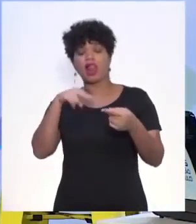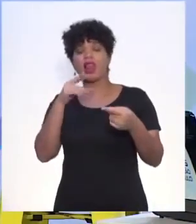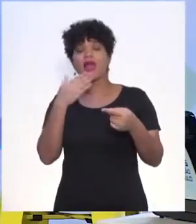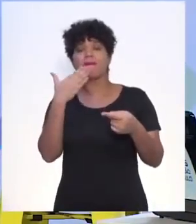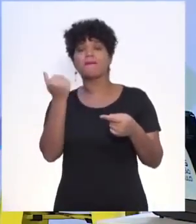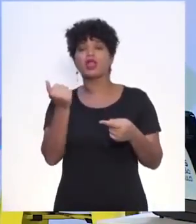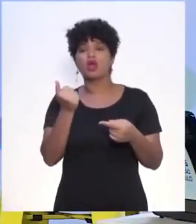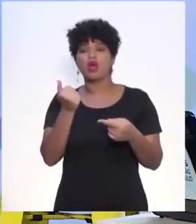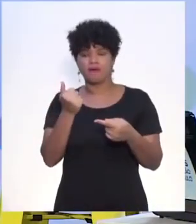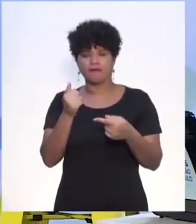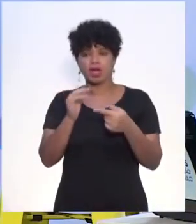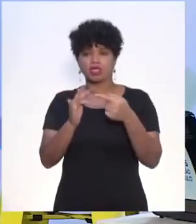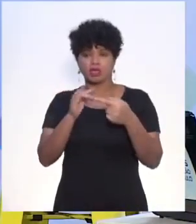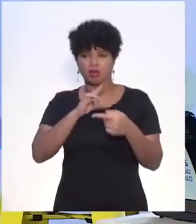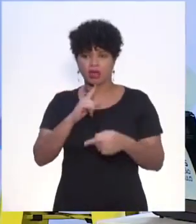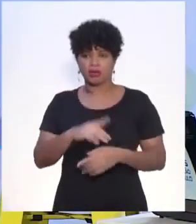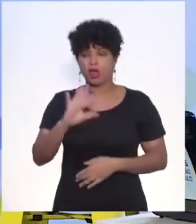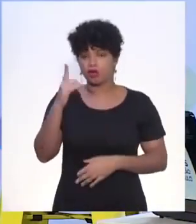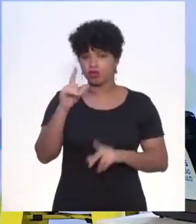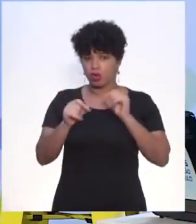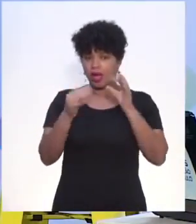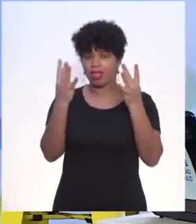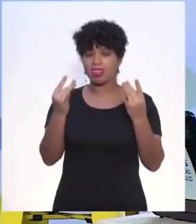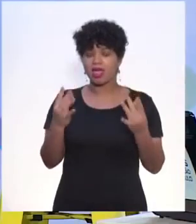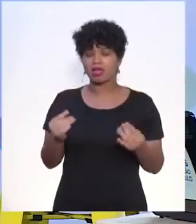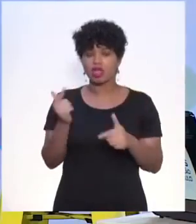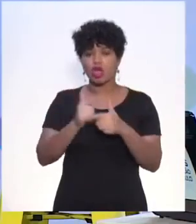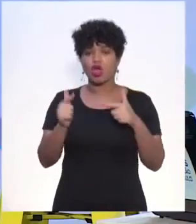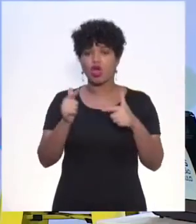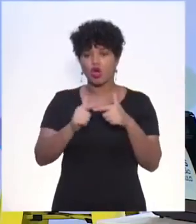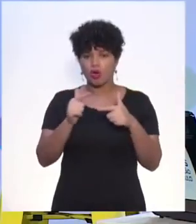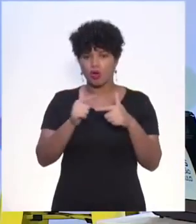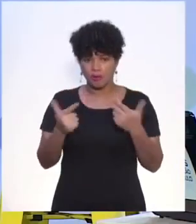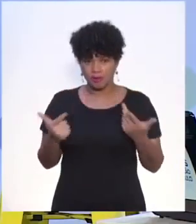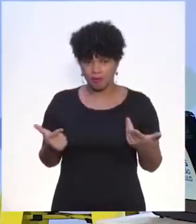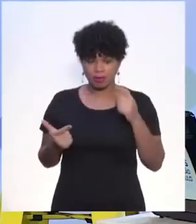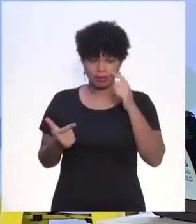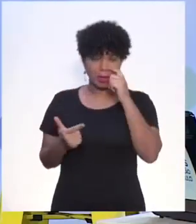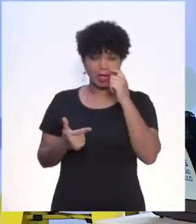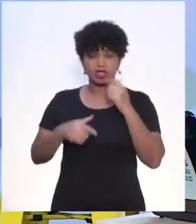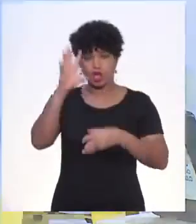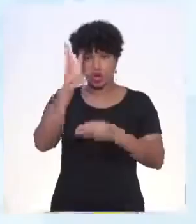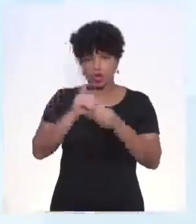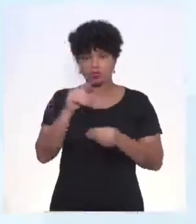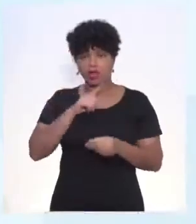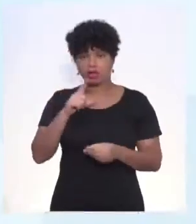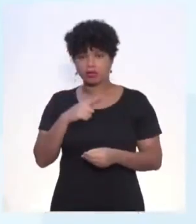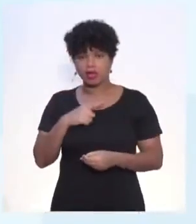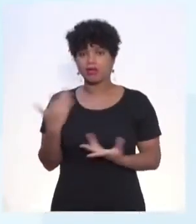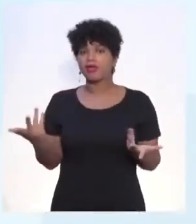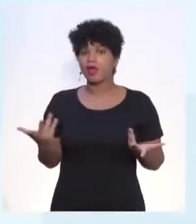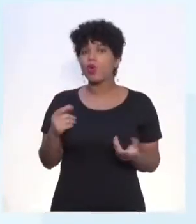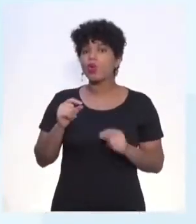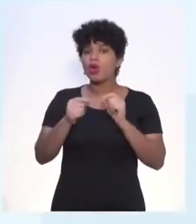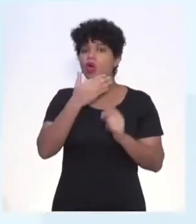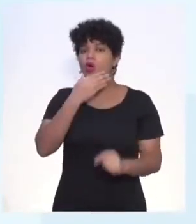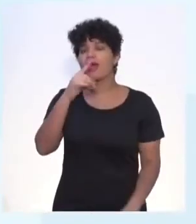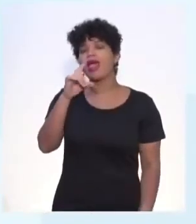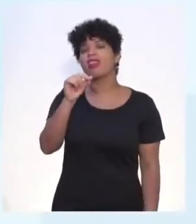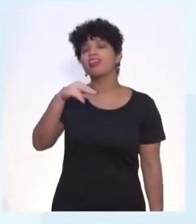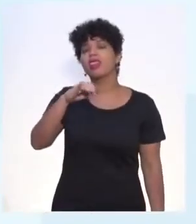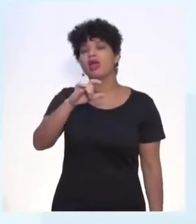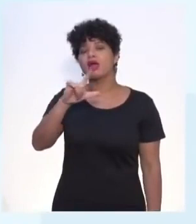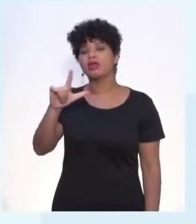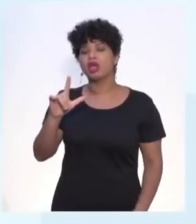que acontece aqui, ó? A descrição do problema permite que a gente chegue a essa conclusão. O Daniel arremessou 15 vezes a